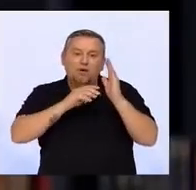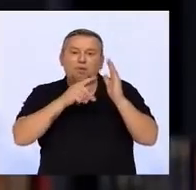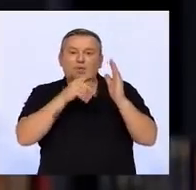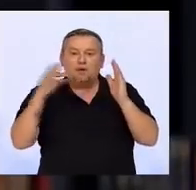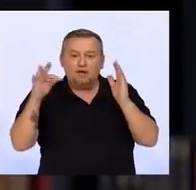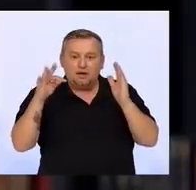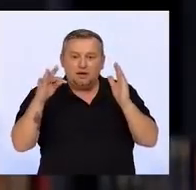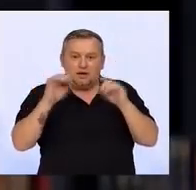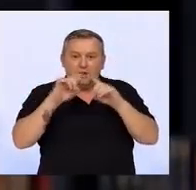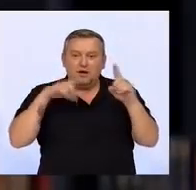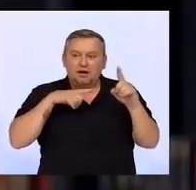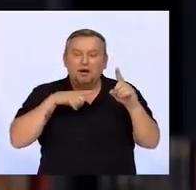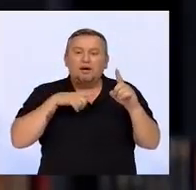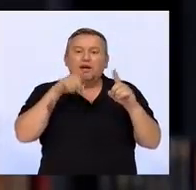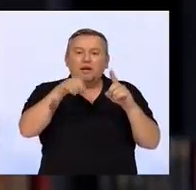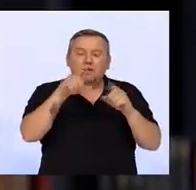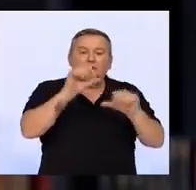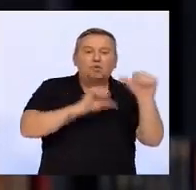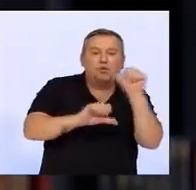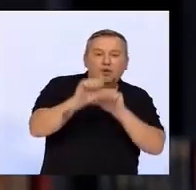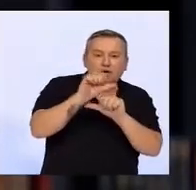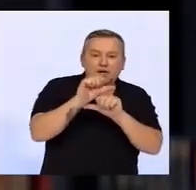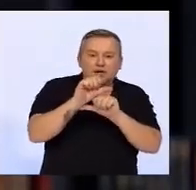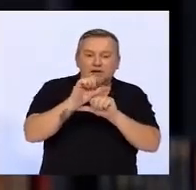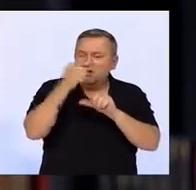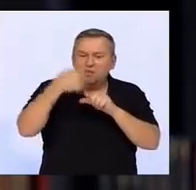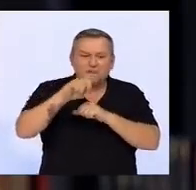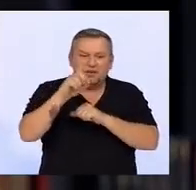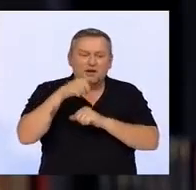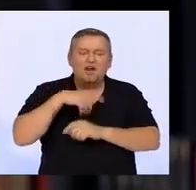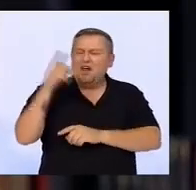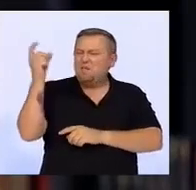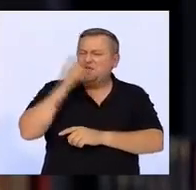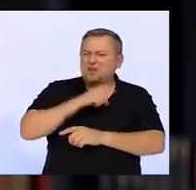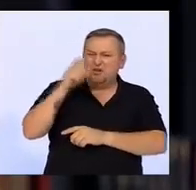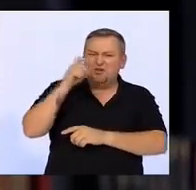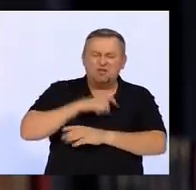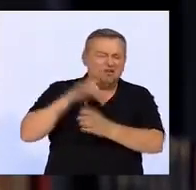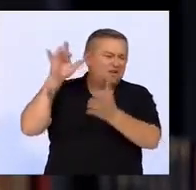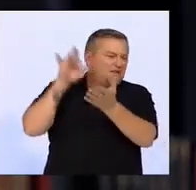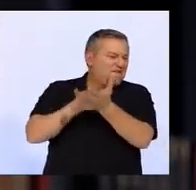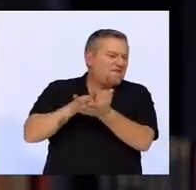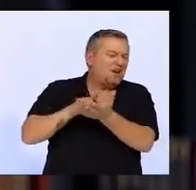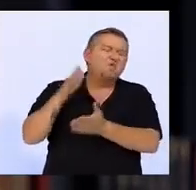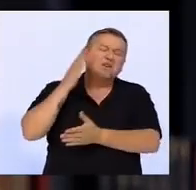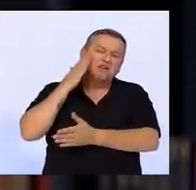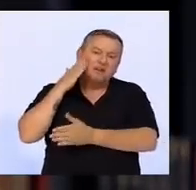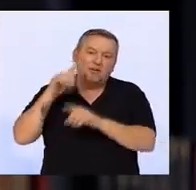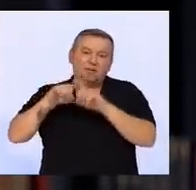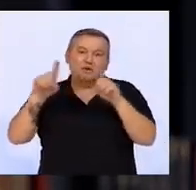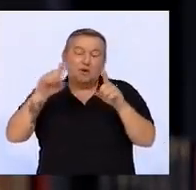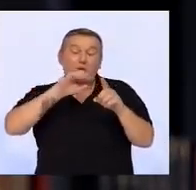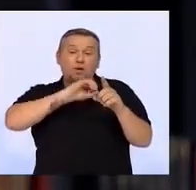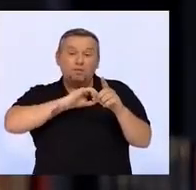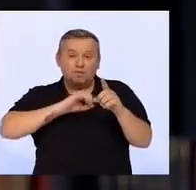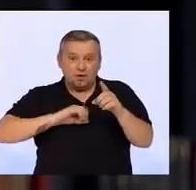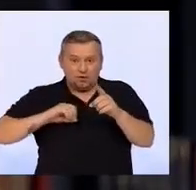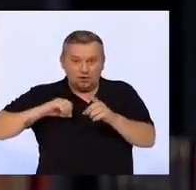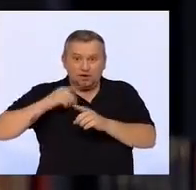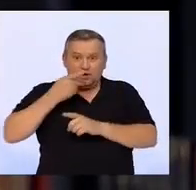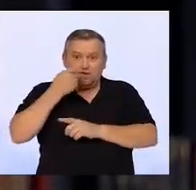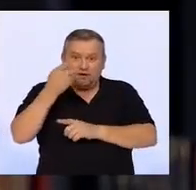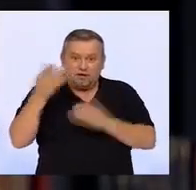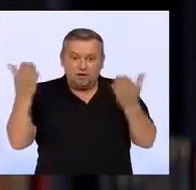reforma da Previdência não é necessária. Demagogia, mentira. Ele sabe que é necessário. Então a Marina está dizendo, nessa recuperação